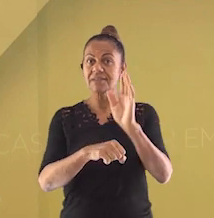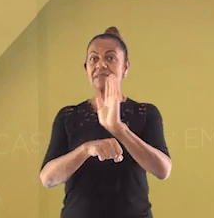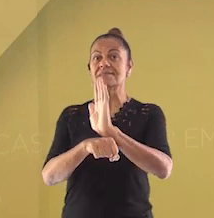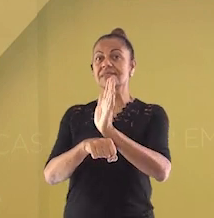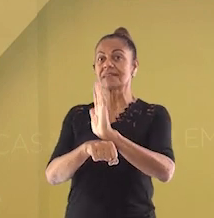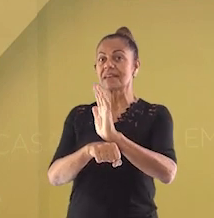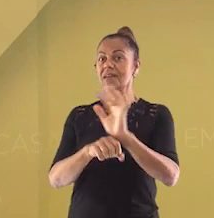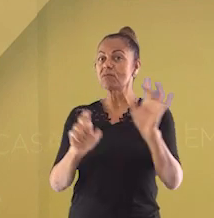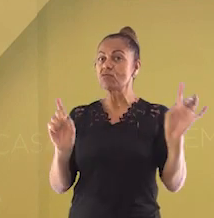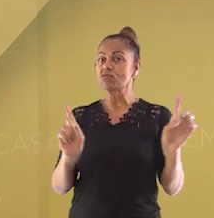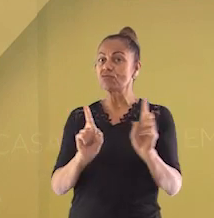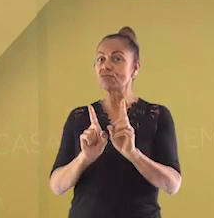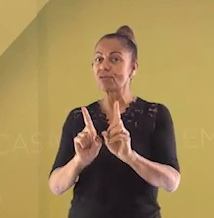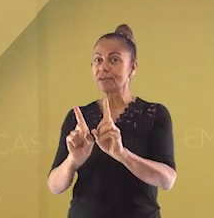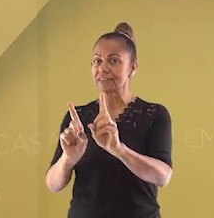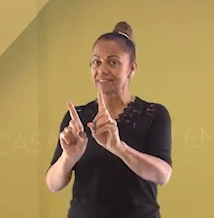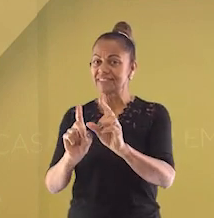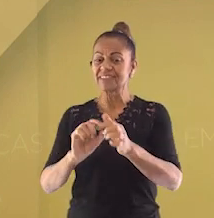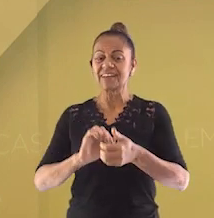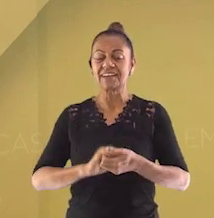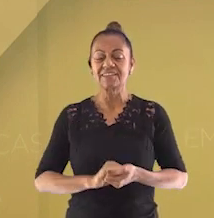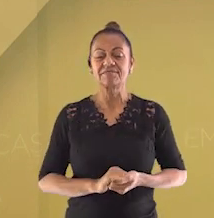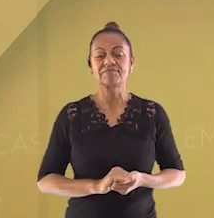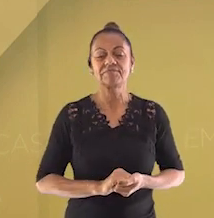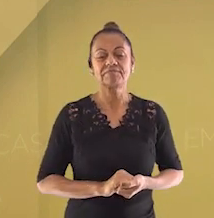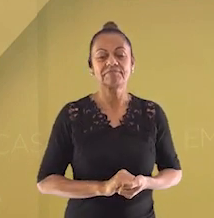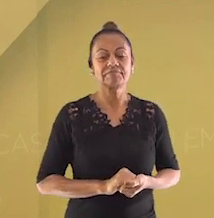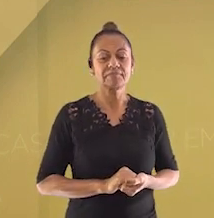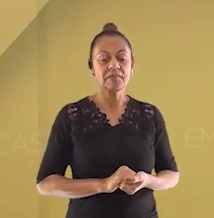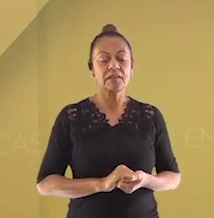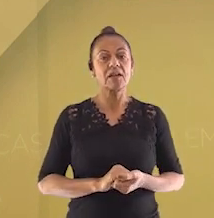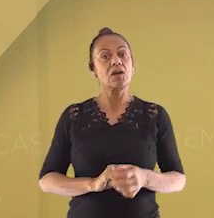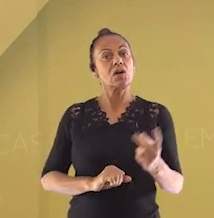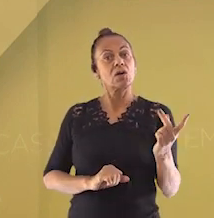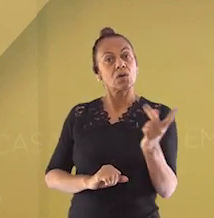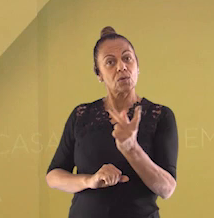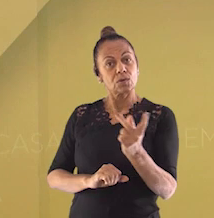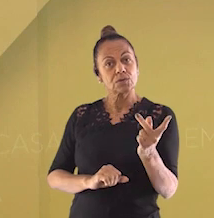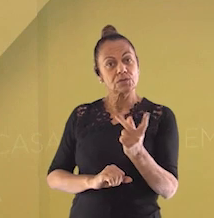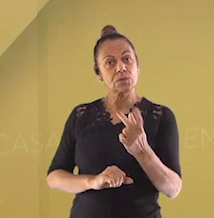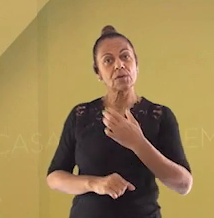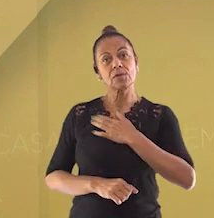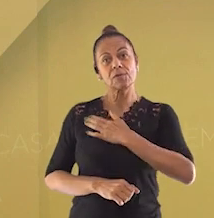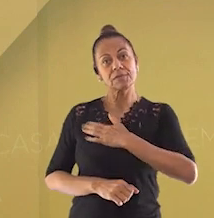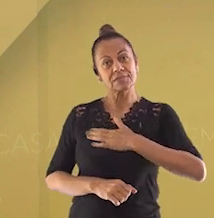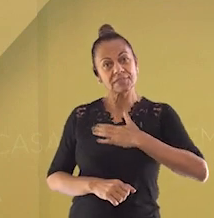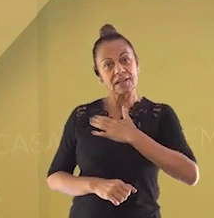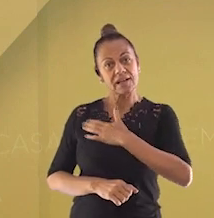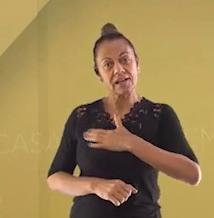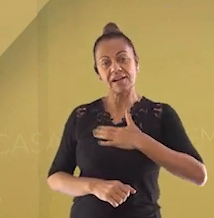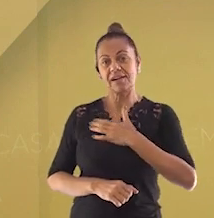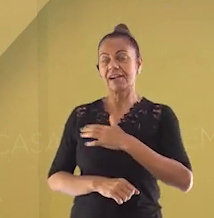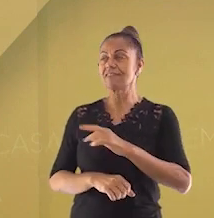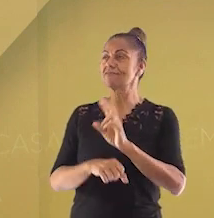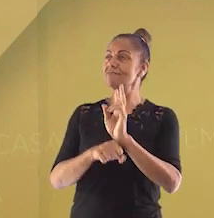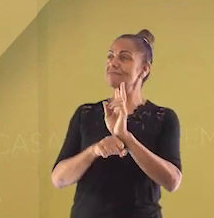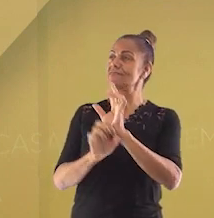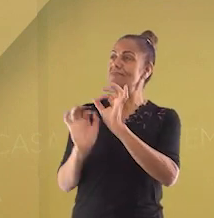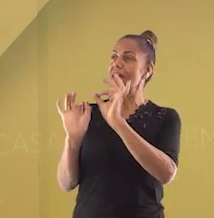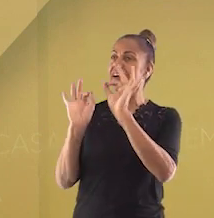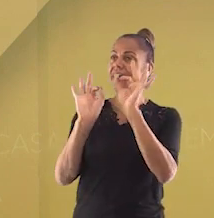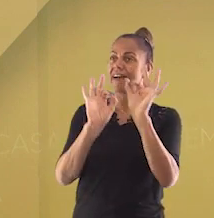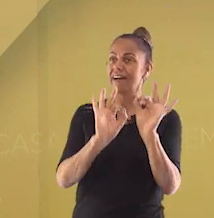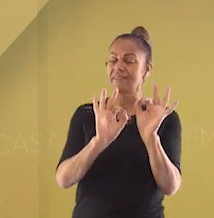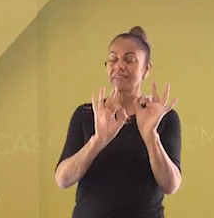eles concordaram em ir ao cinema na semana passada a de baixo dei like